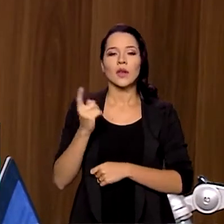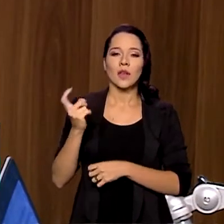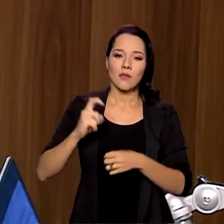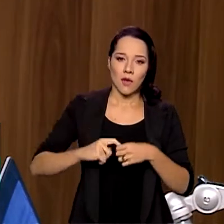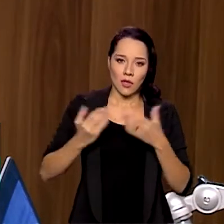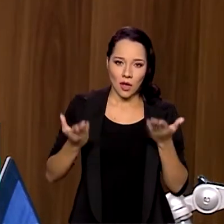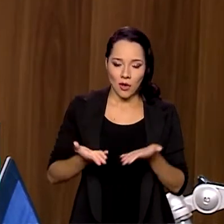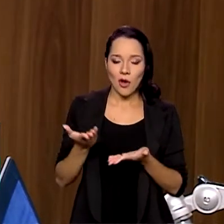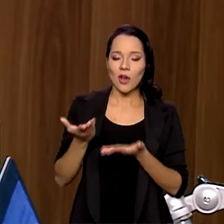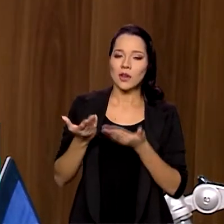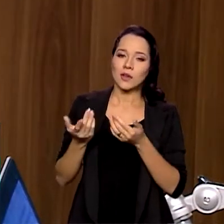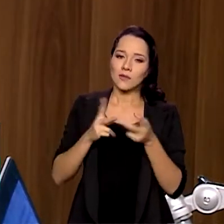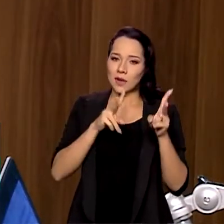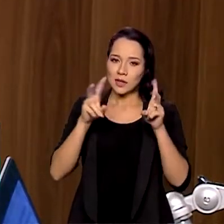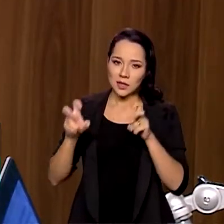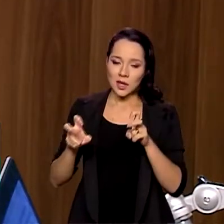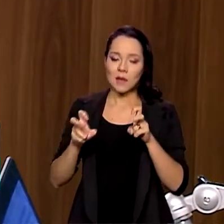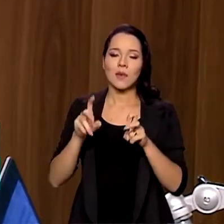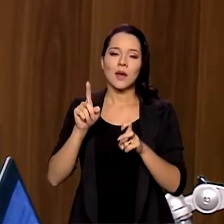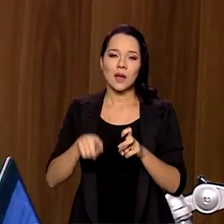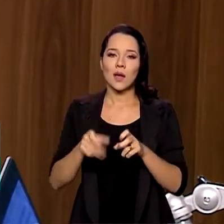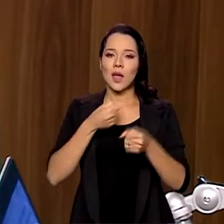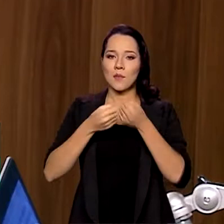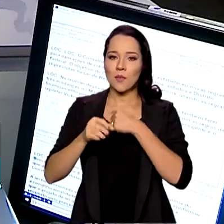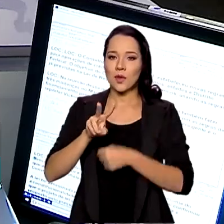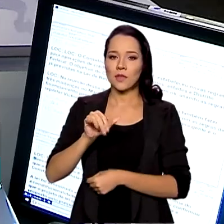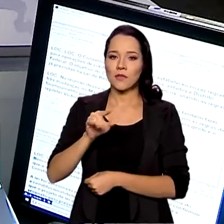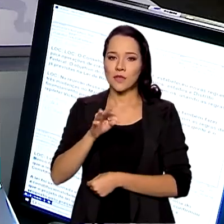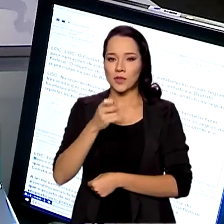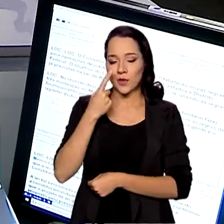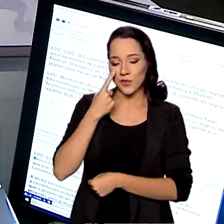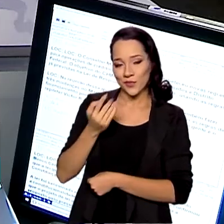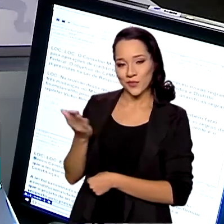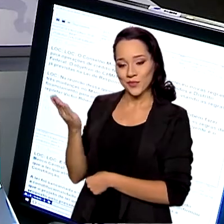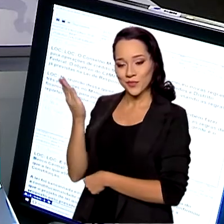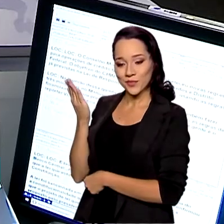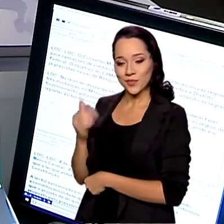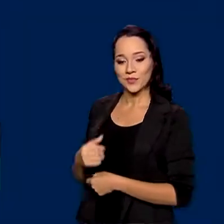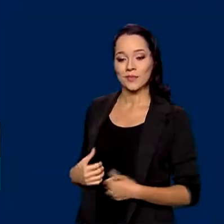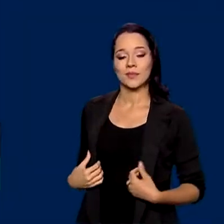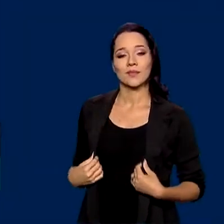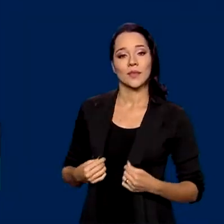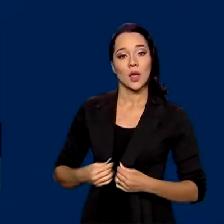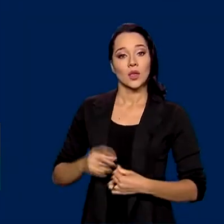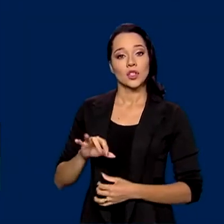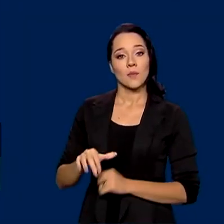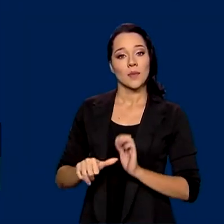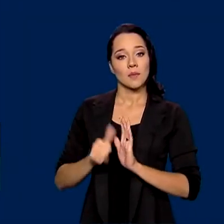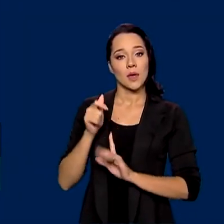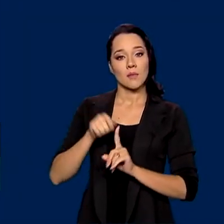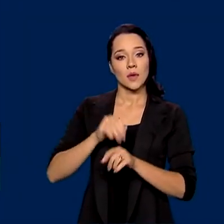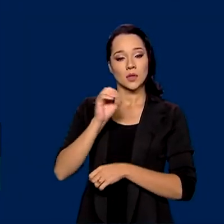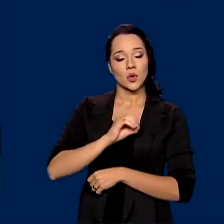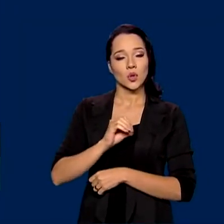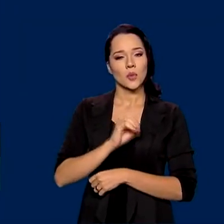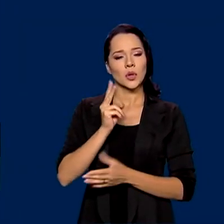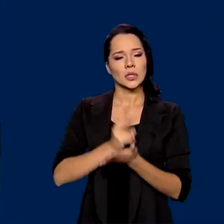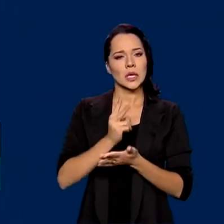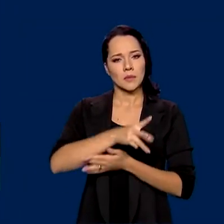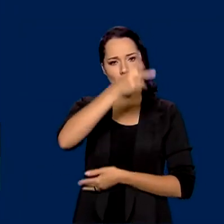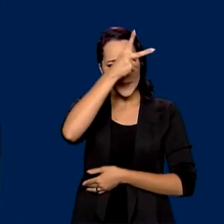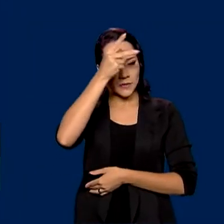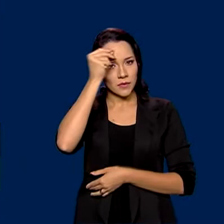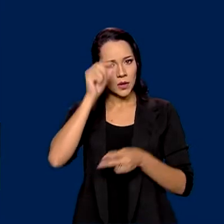volta com a gente sobre, e vai falar sobre esse assunto é o repórter Vitor Ribeiro. A partir do dia 1º de outubro, cada vez que um